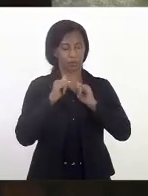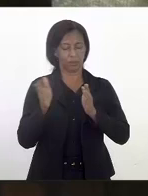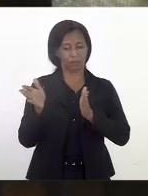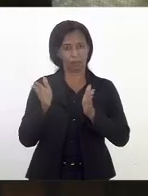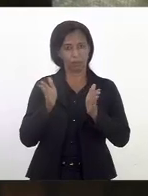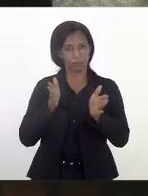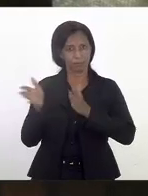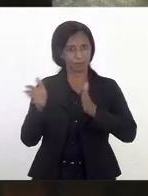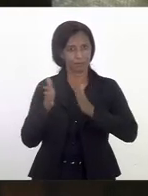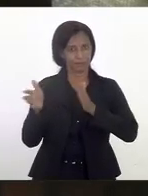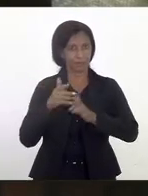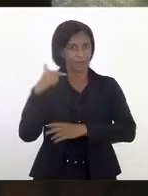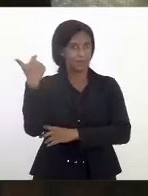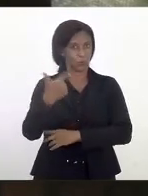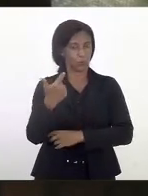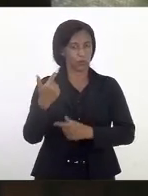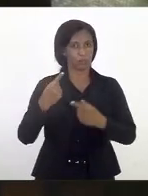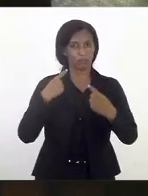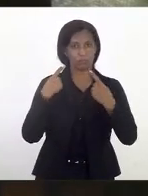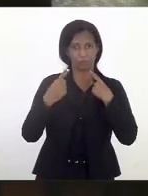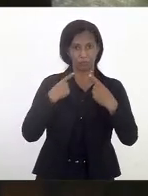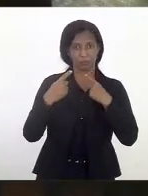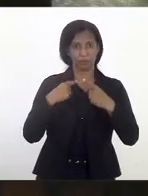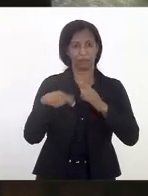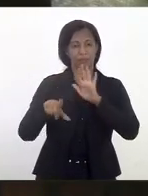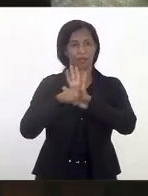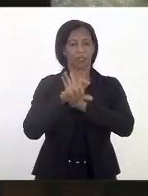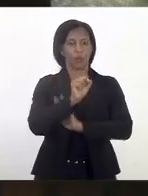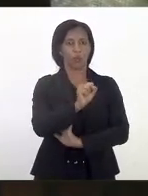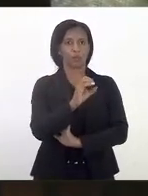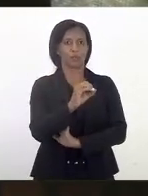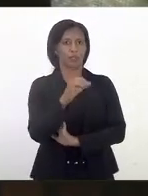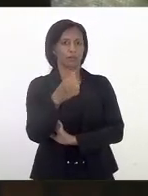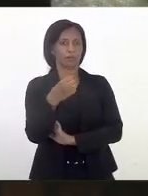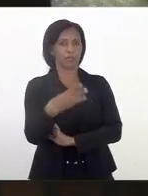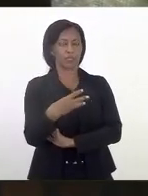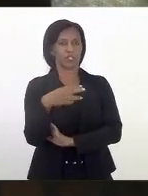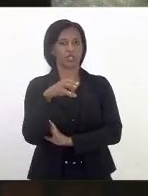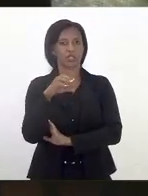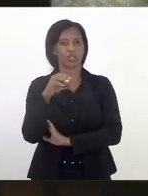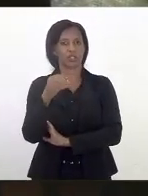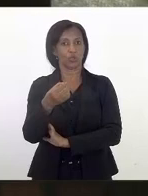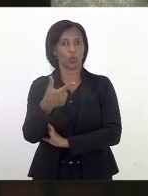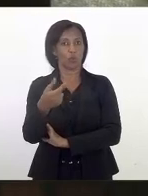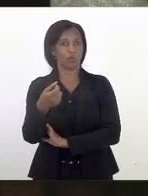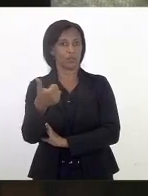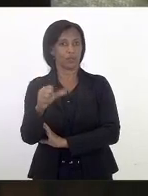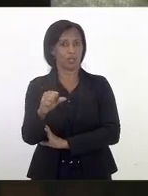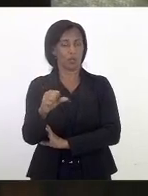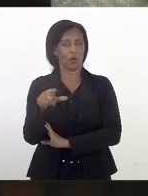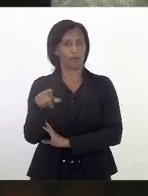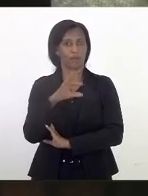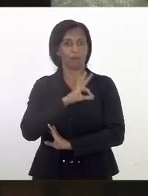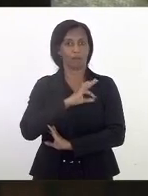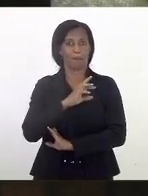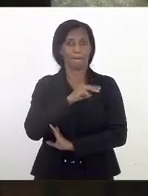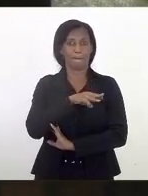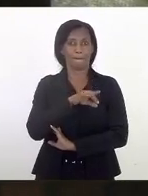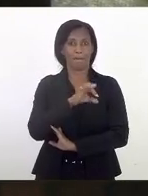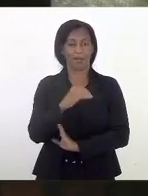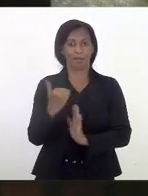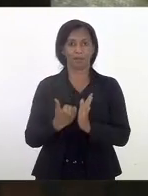tramitação ordinária em segunda discussão projeto de lei 803 19 autoria deputada Martha Rocha que altera